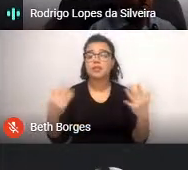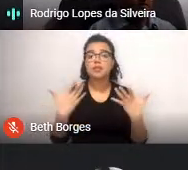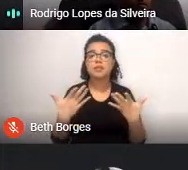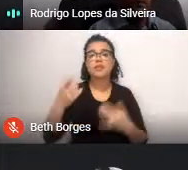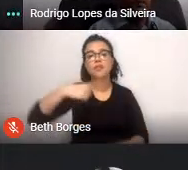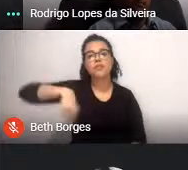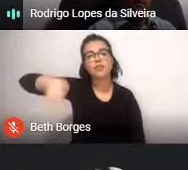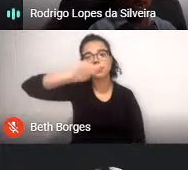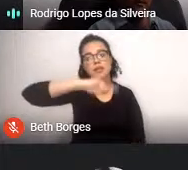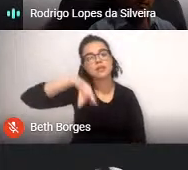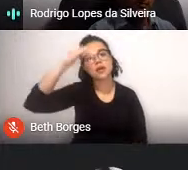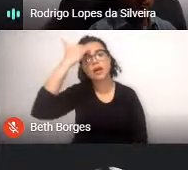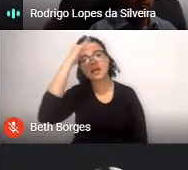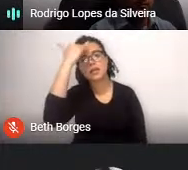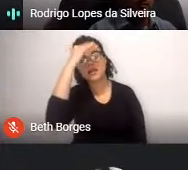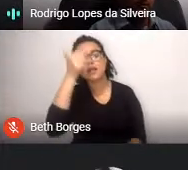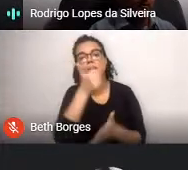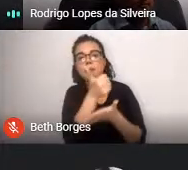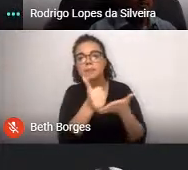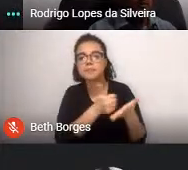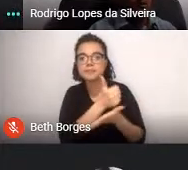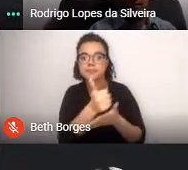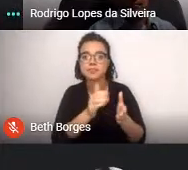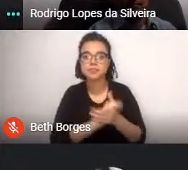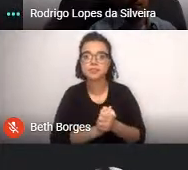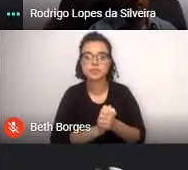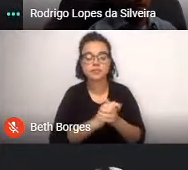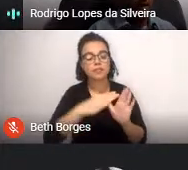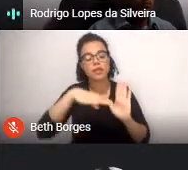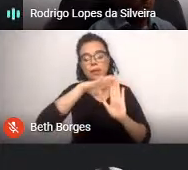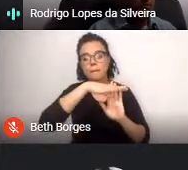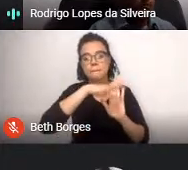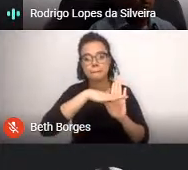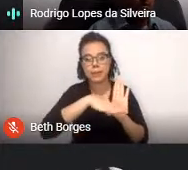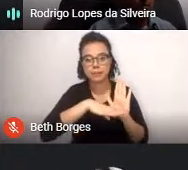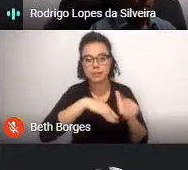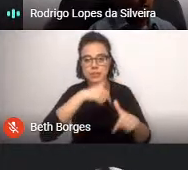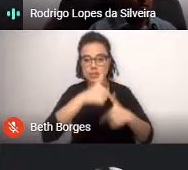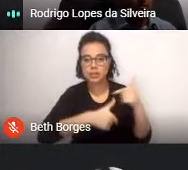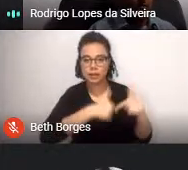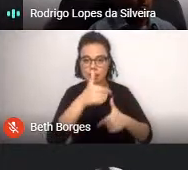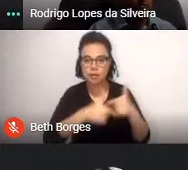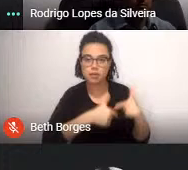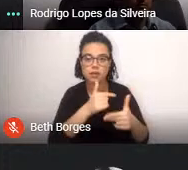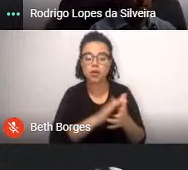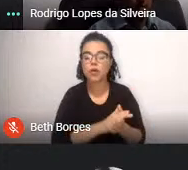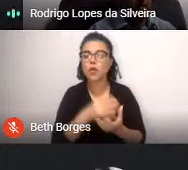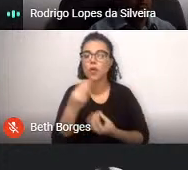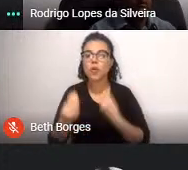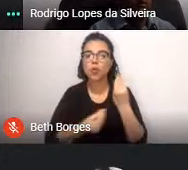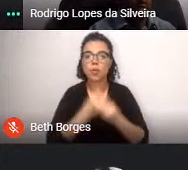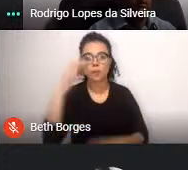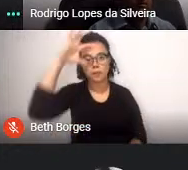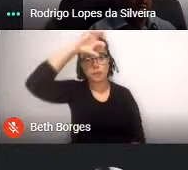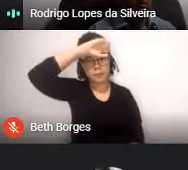vocês terem uma noção. Para aprender esse protocolo, no mínimo 200 horas de estudo,